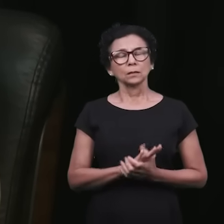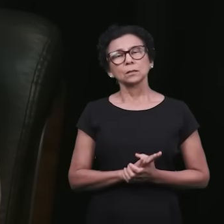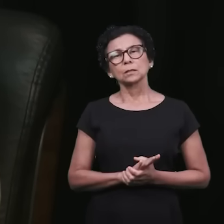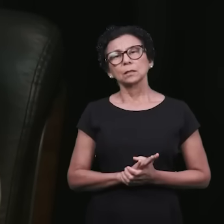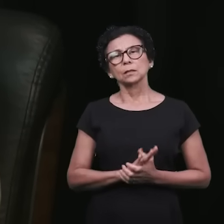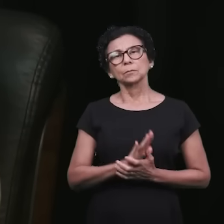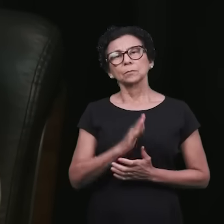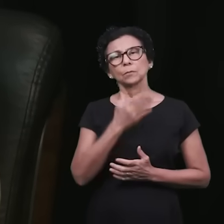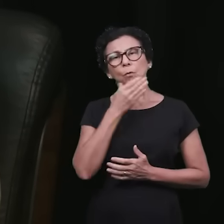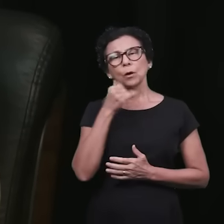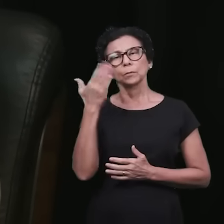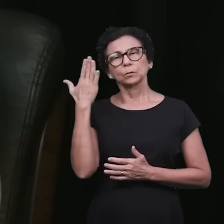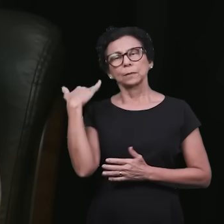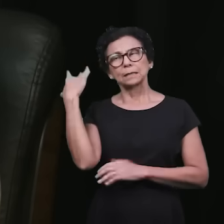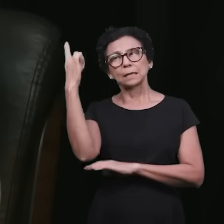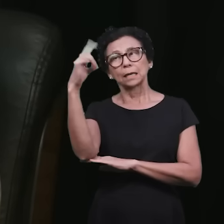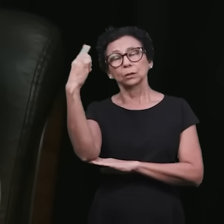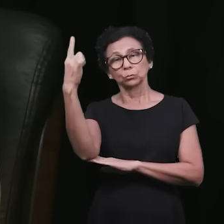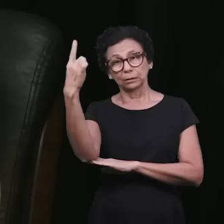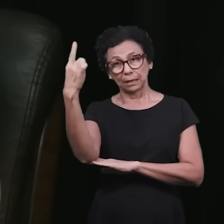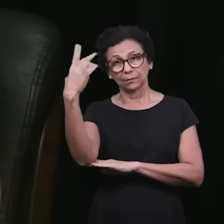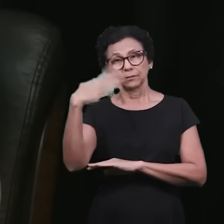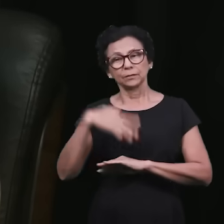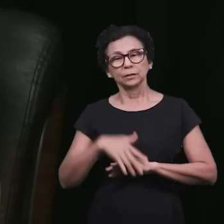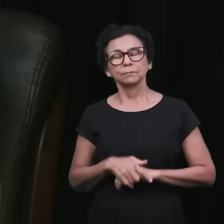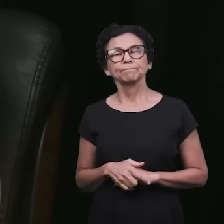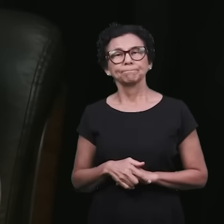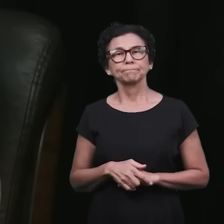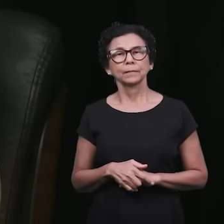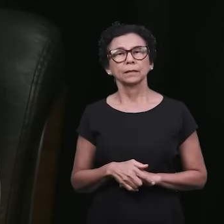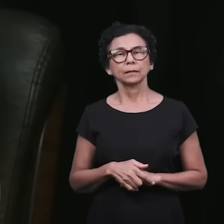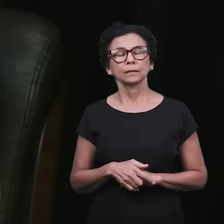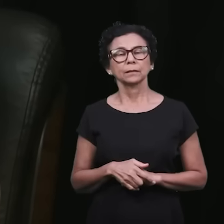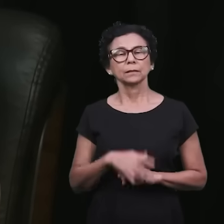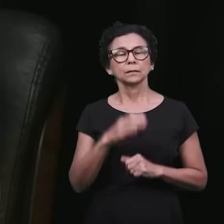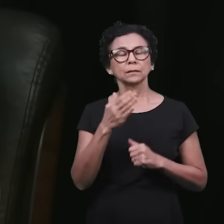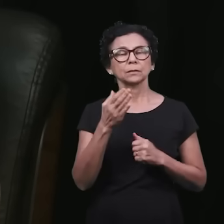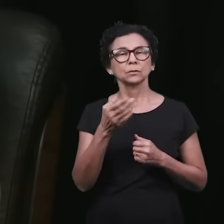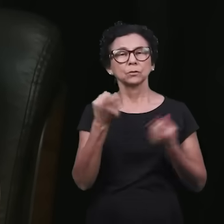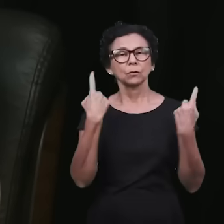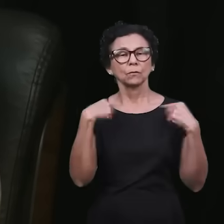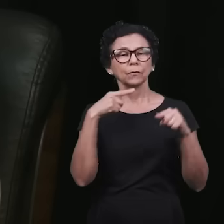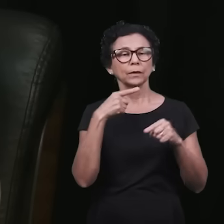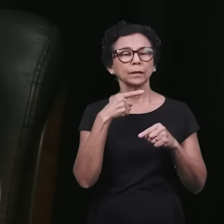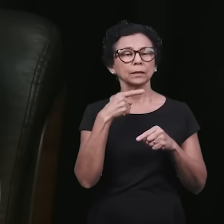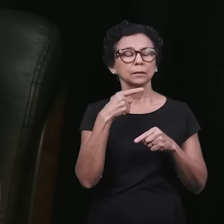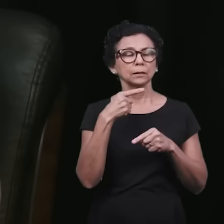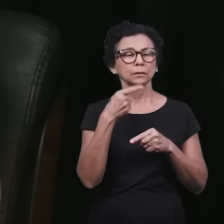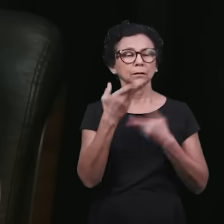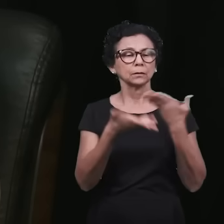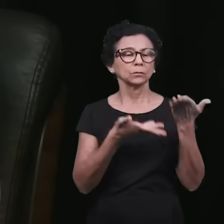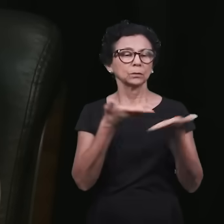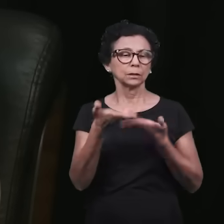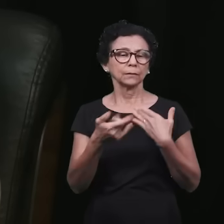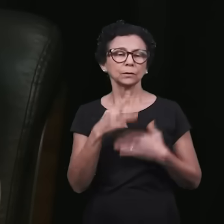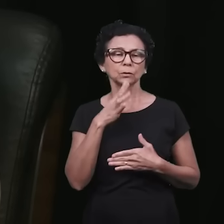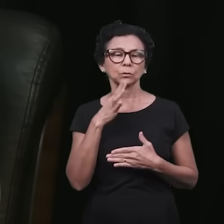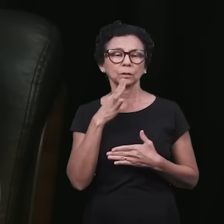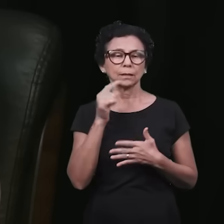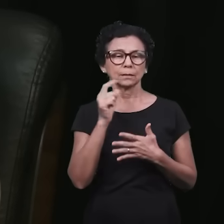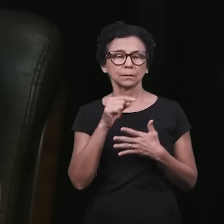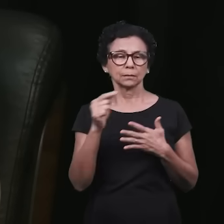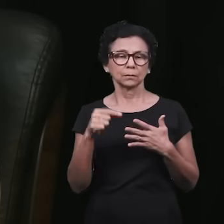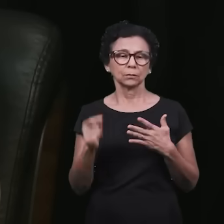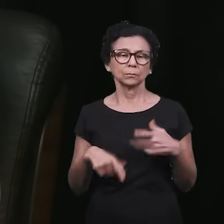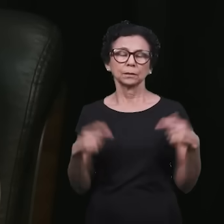malhada, ou seja, o pastor, ele um dia foi ovelha, ele sabe todas as necessidades e também